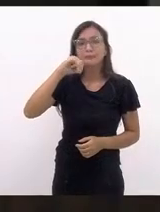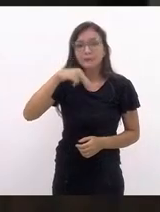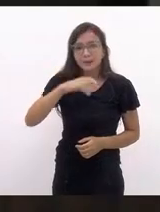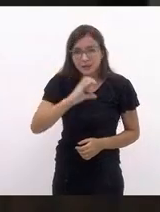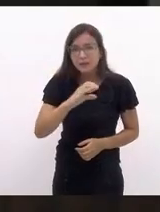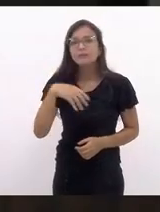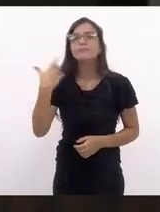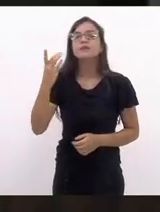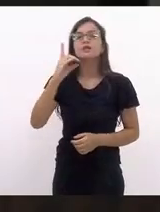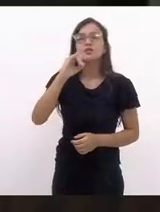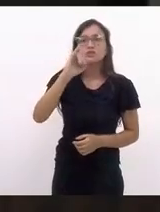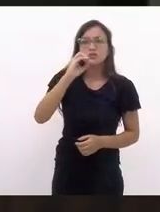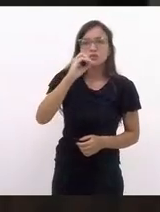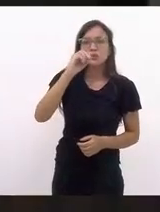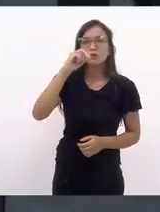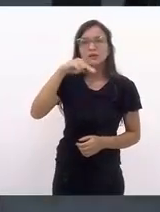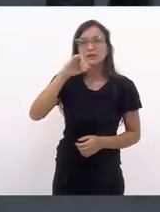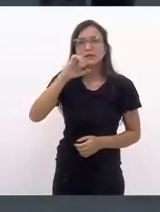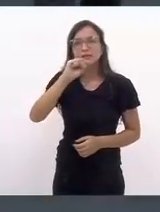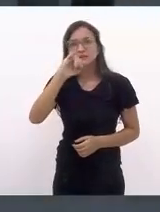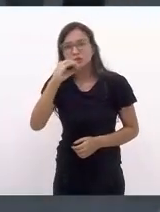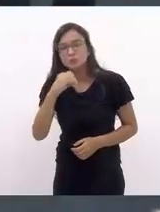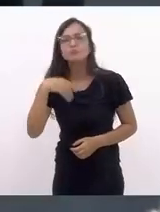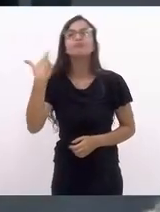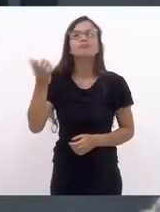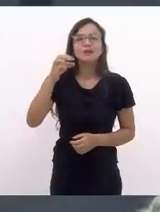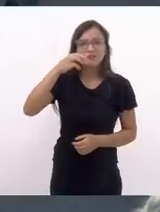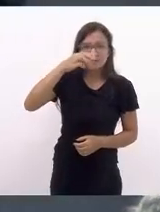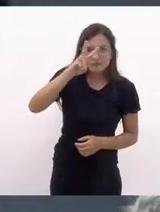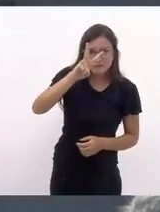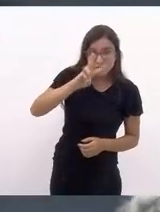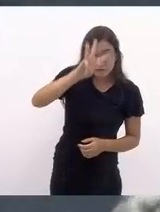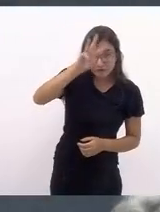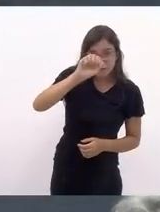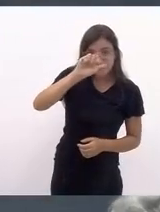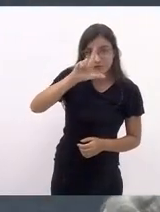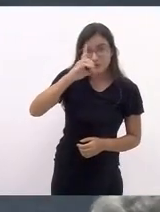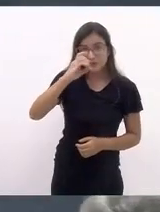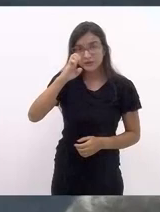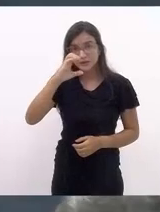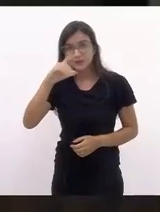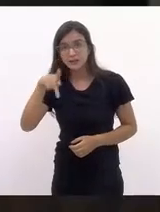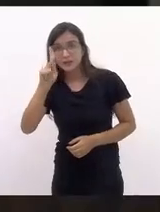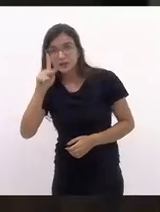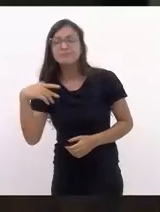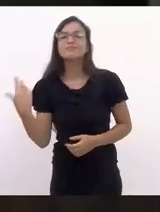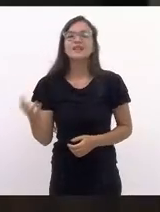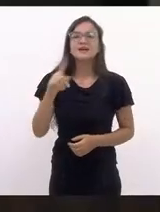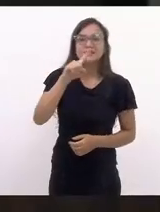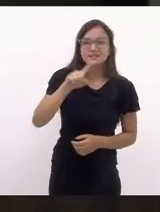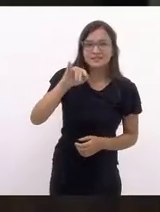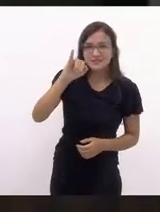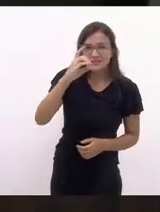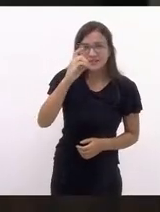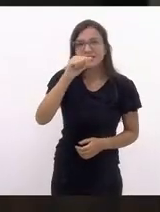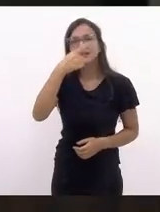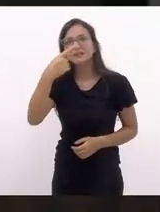Valdete Rhythm eu quero sei lá o ok Bebeto